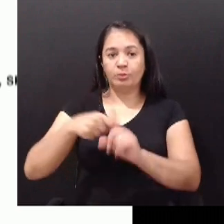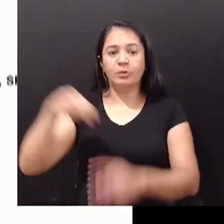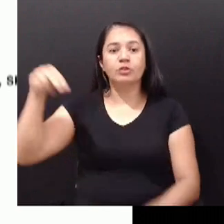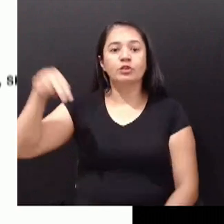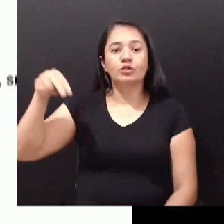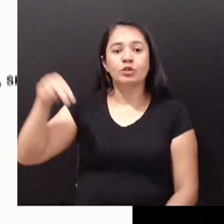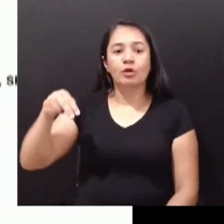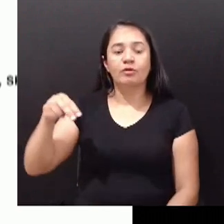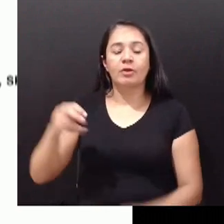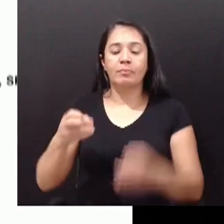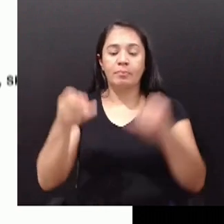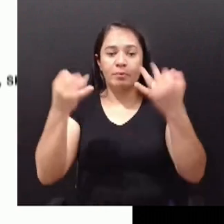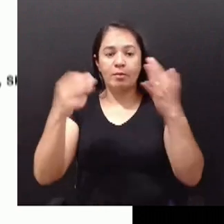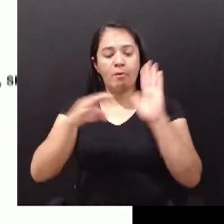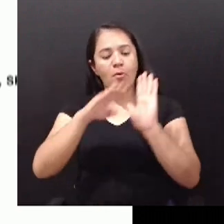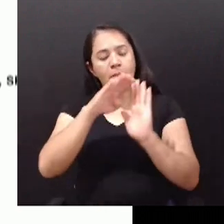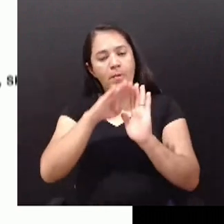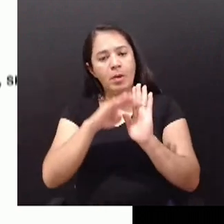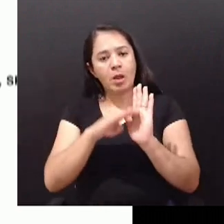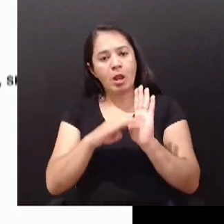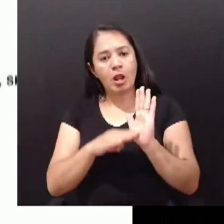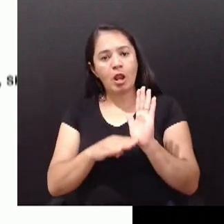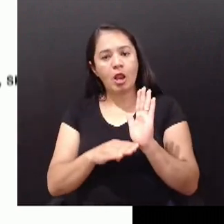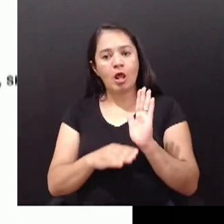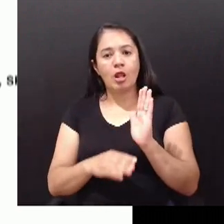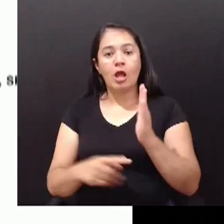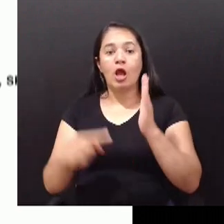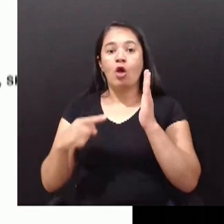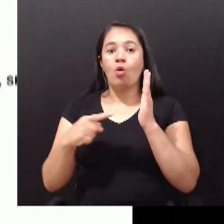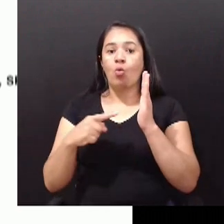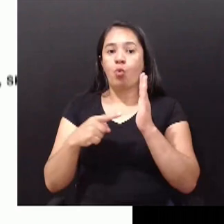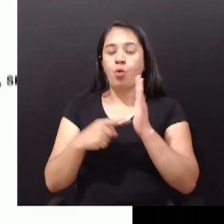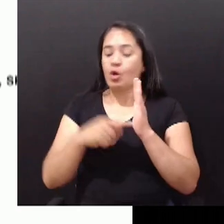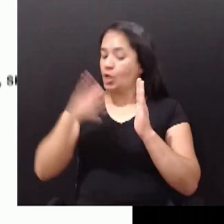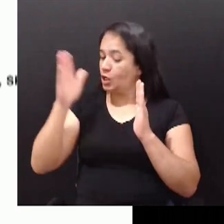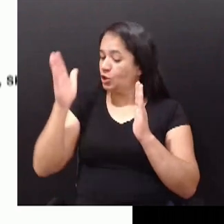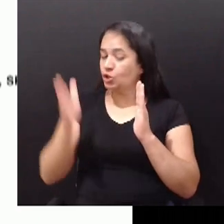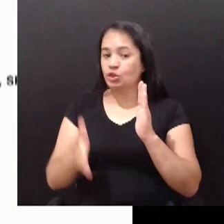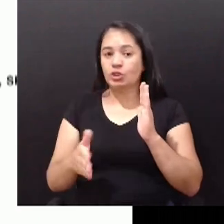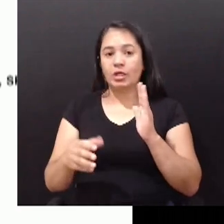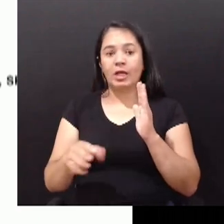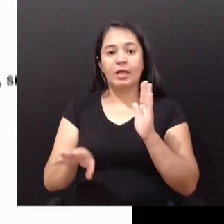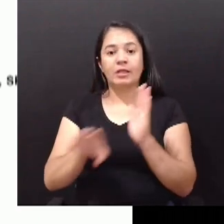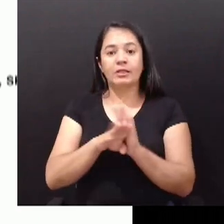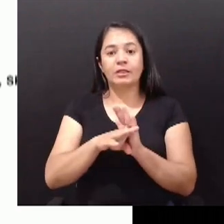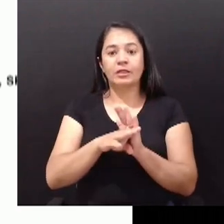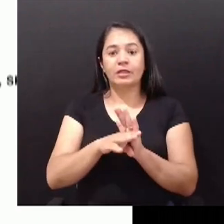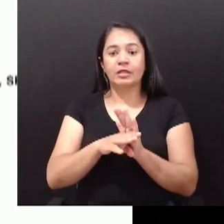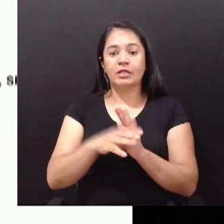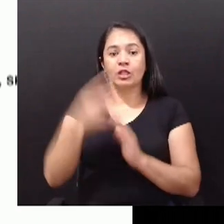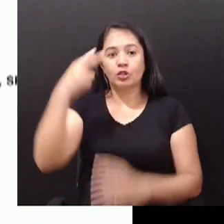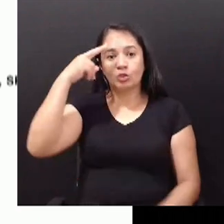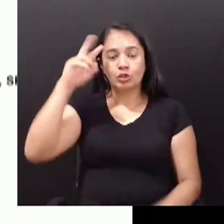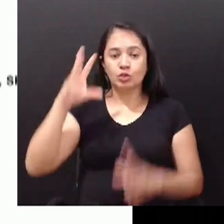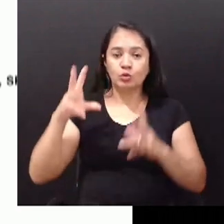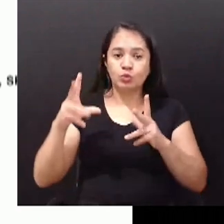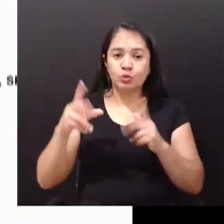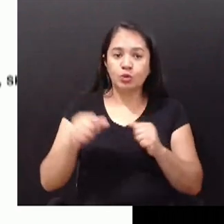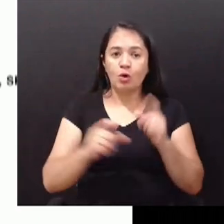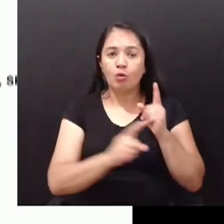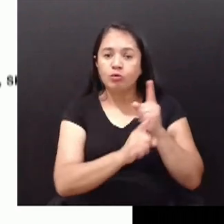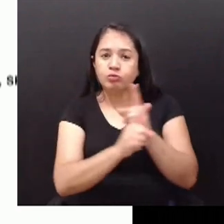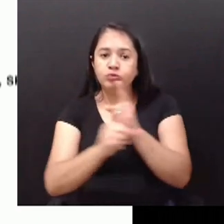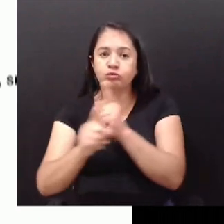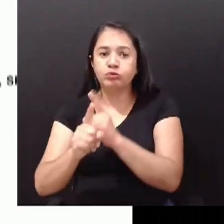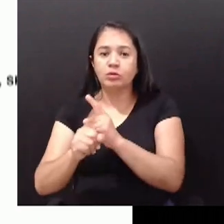a notificação compulsória imediata, em até 24 horas, de todos os atendimentos por